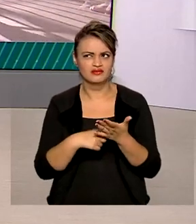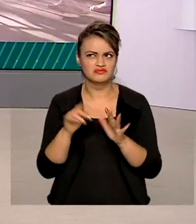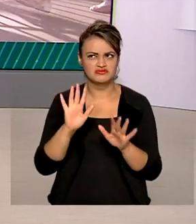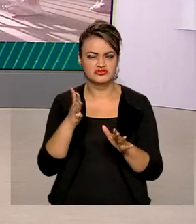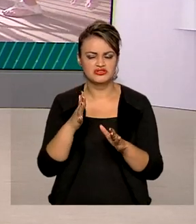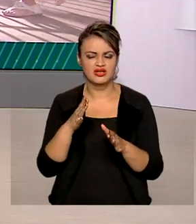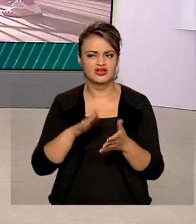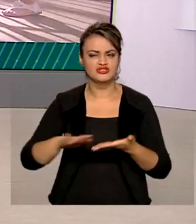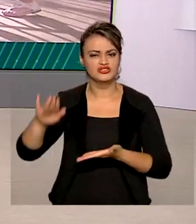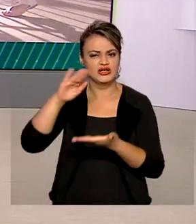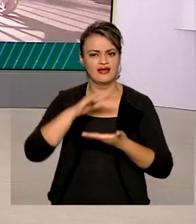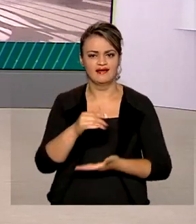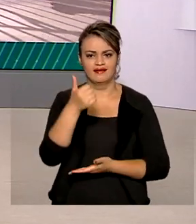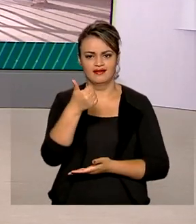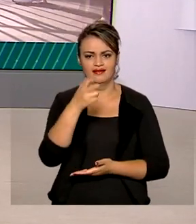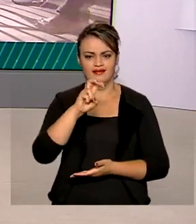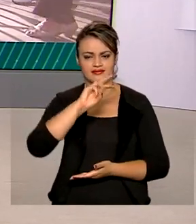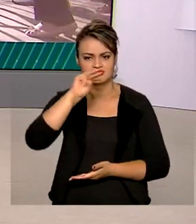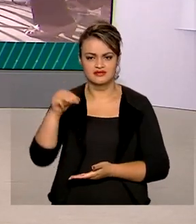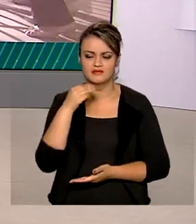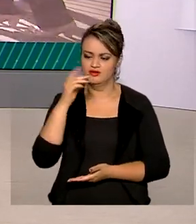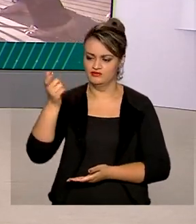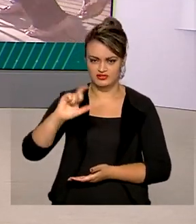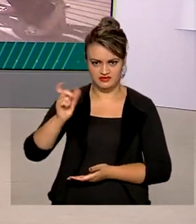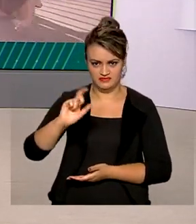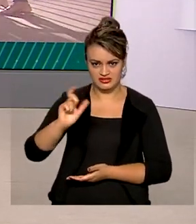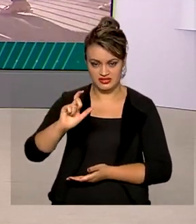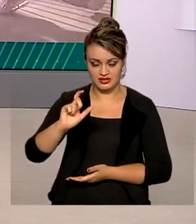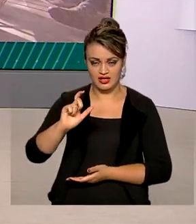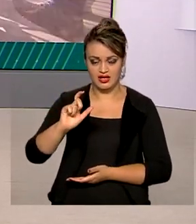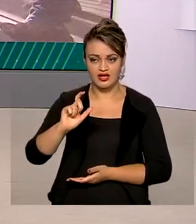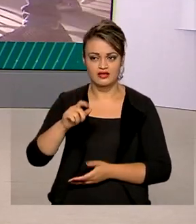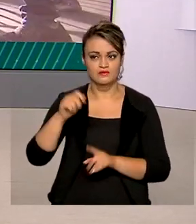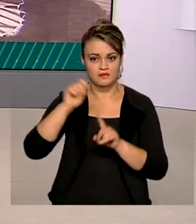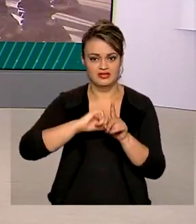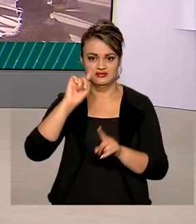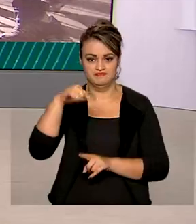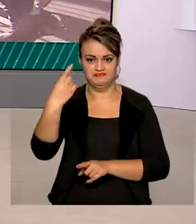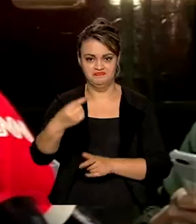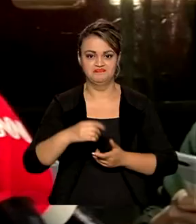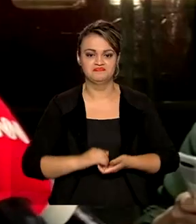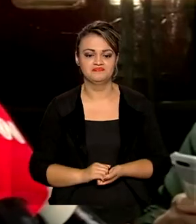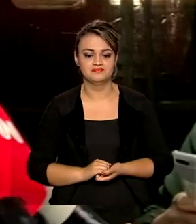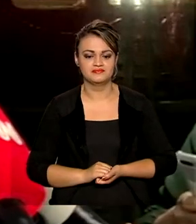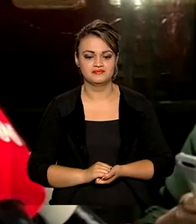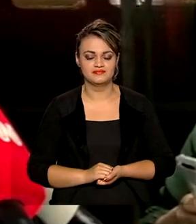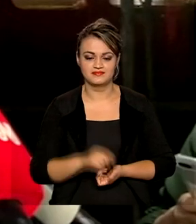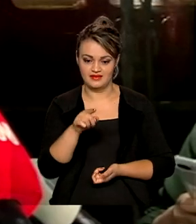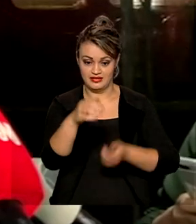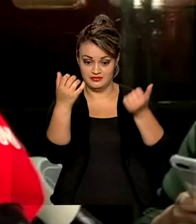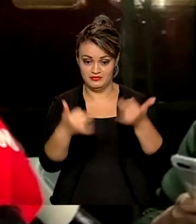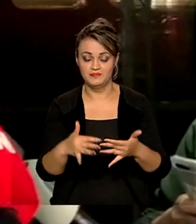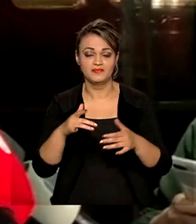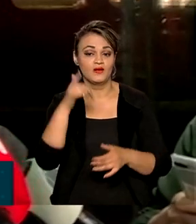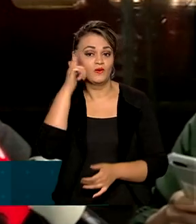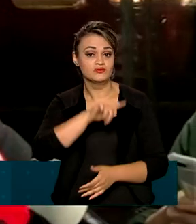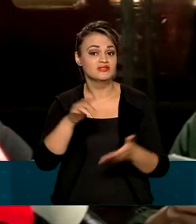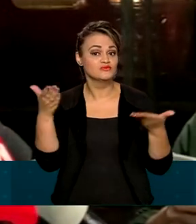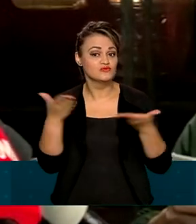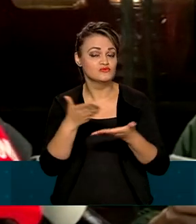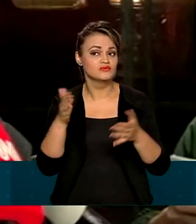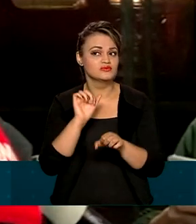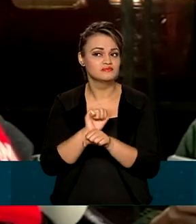receber um total de 15 milhões de doses do imunizante da Pfizer no mês que vem. Conseguimos hoje uma